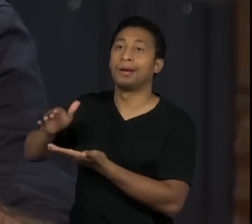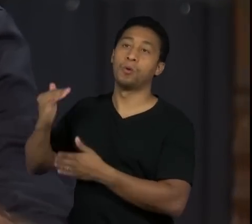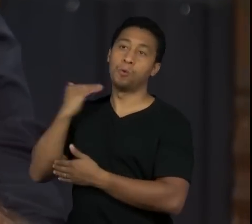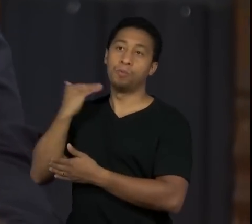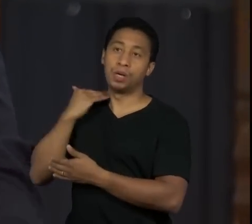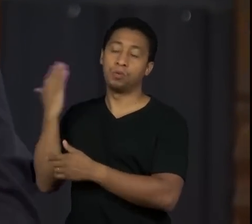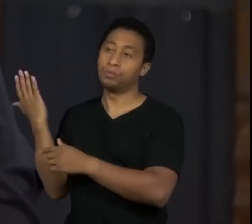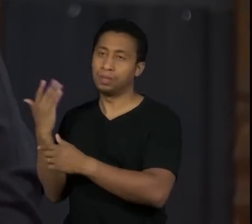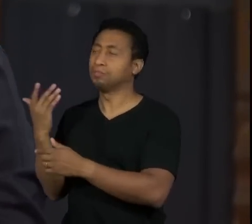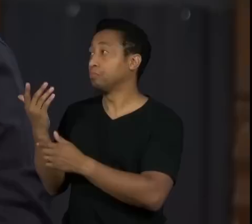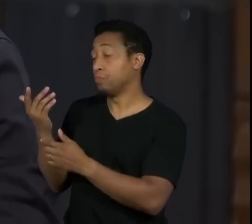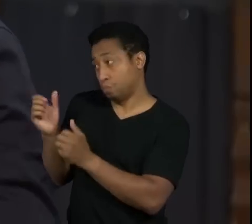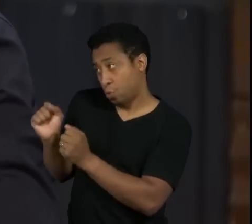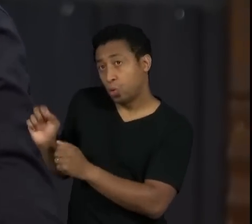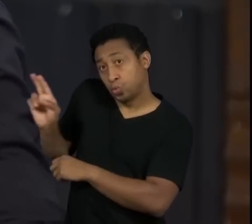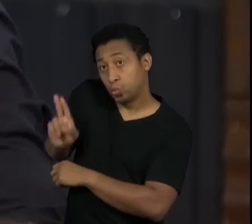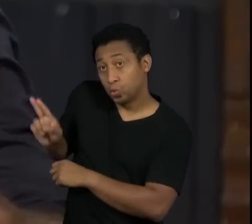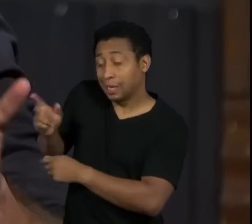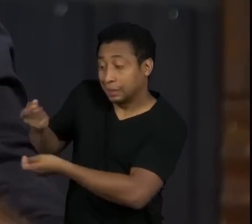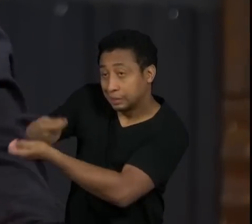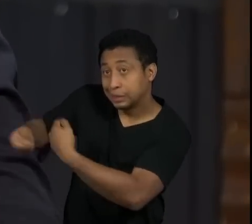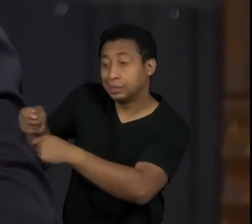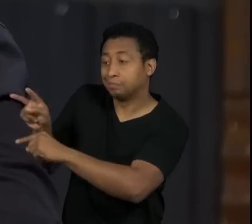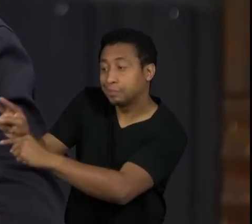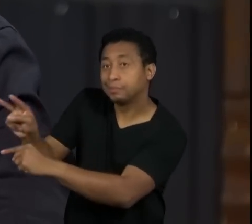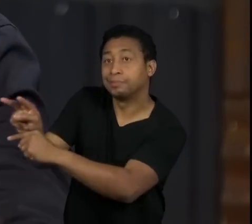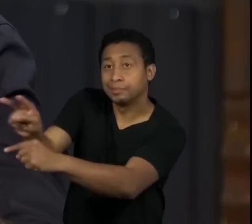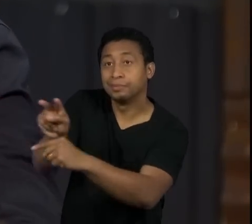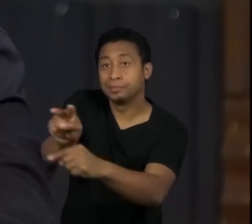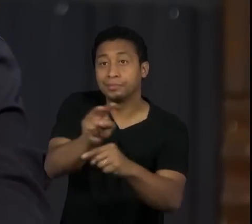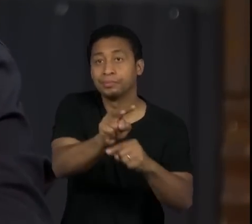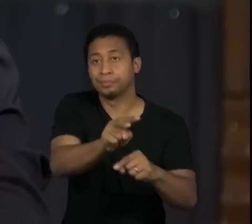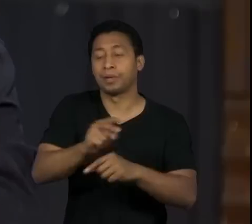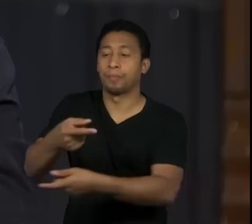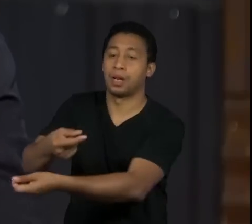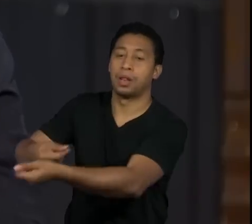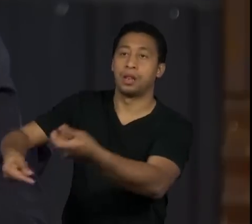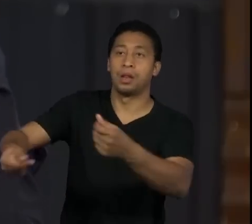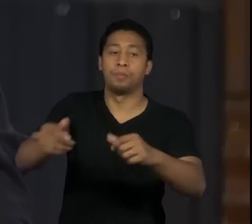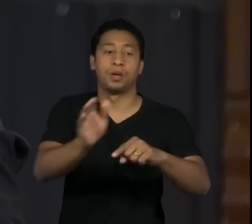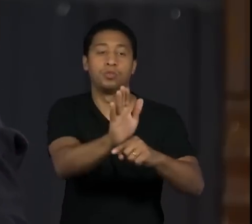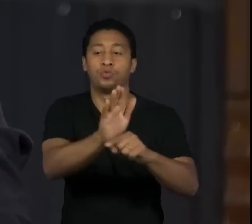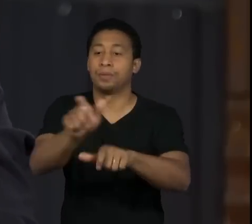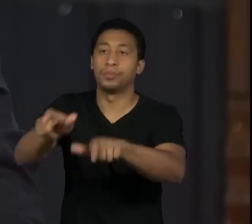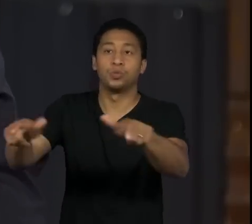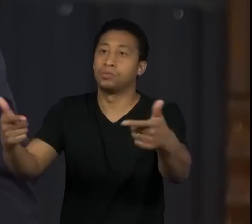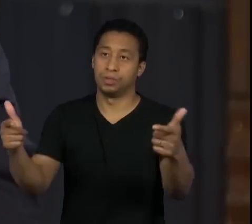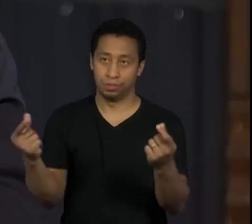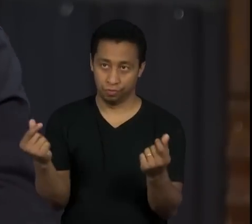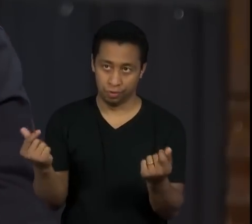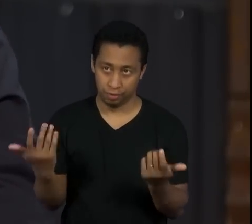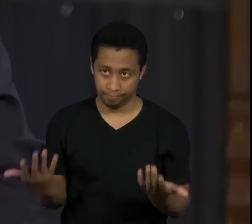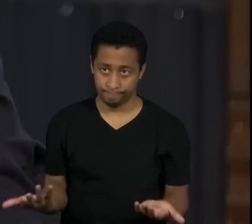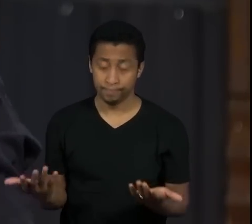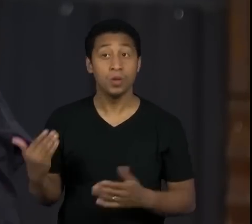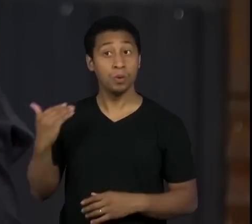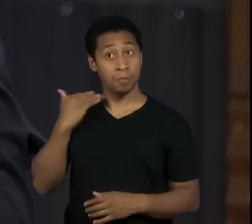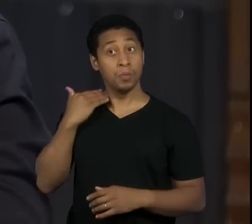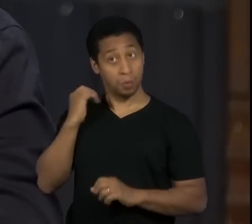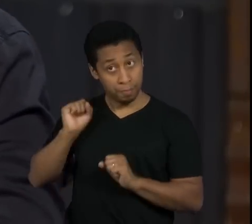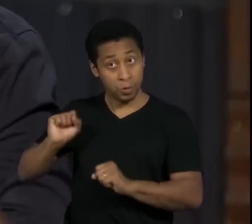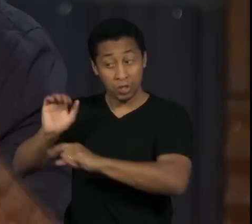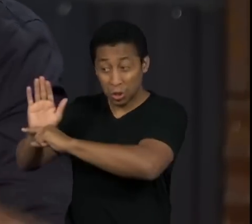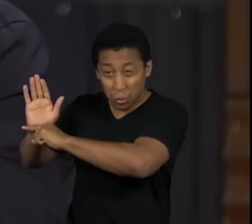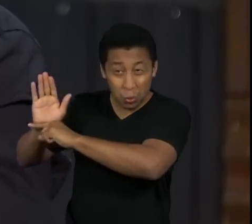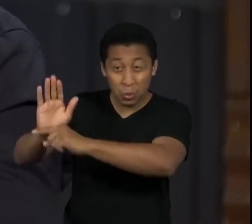bancos poderiam ser maravilhosos e gerar eficiência para uma economia. Economia do grego oikos nomei, que